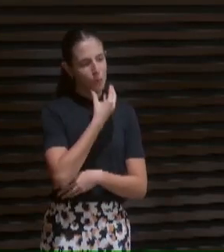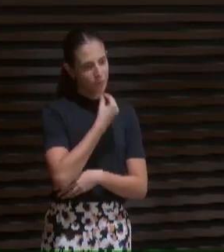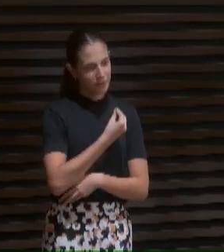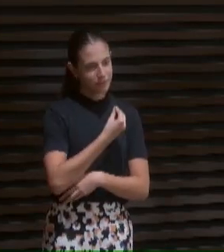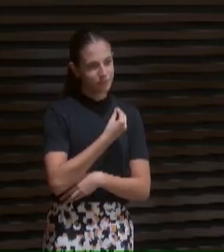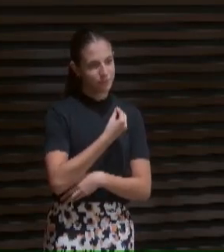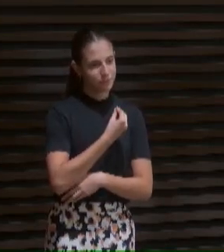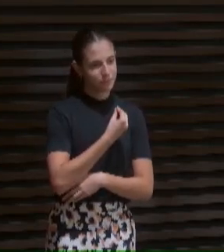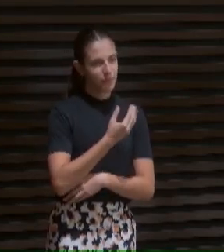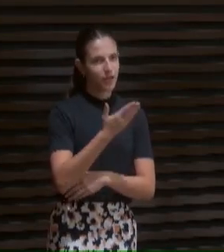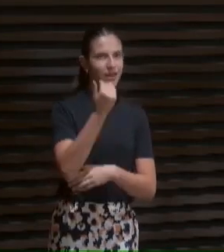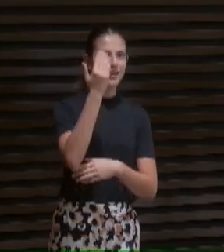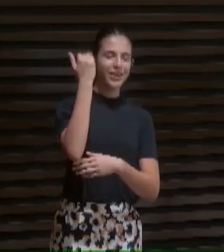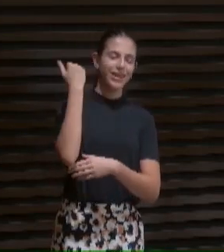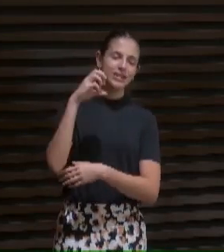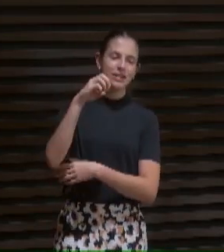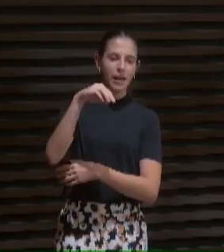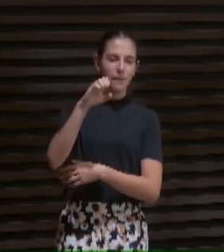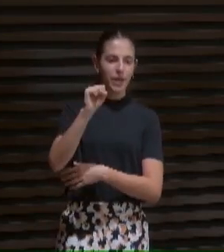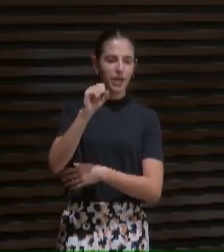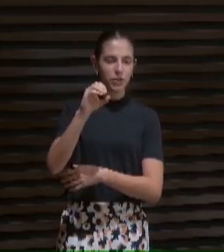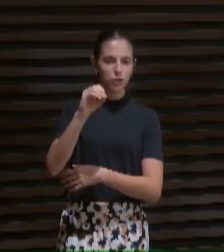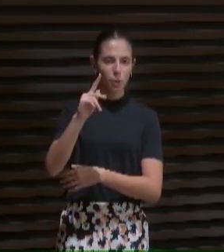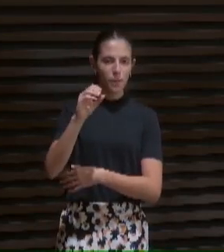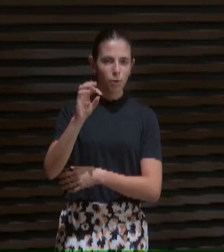Desde a Mesopotâmia que Vênus vem governando